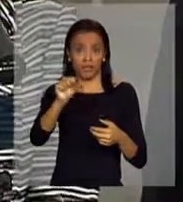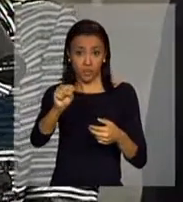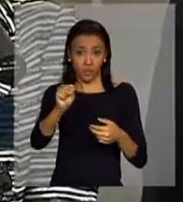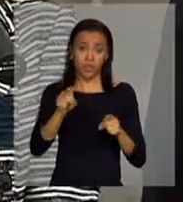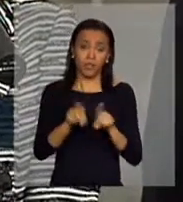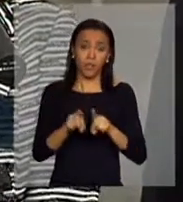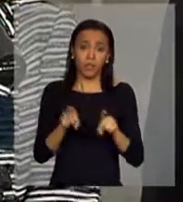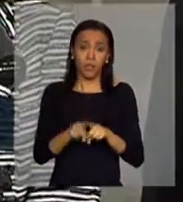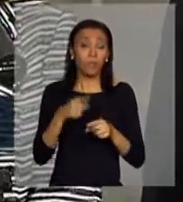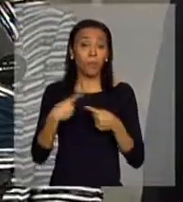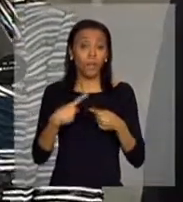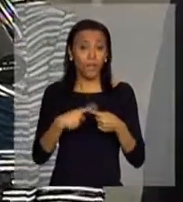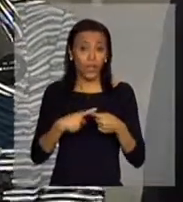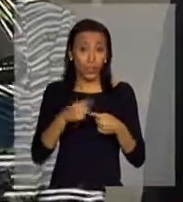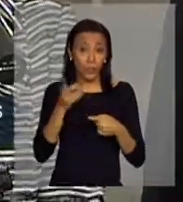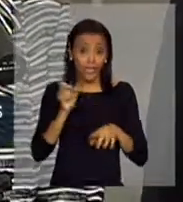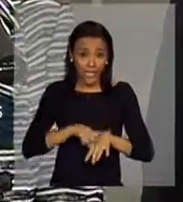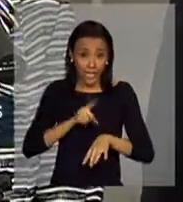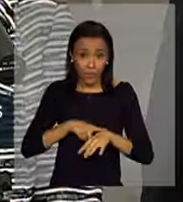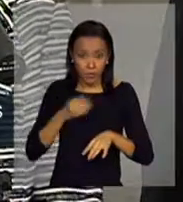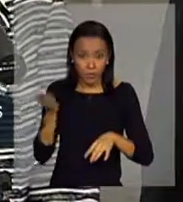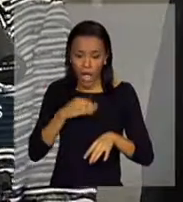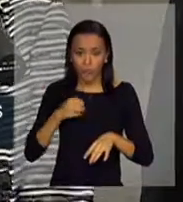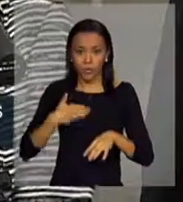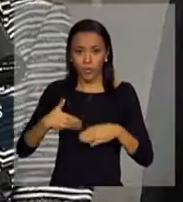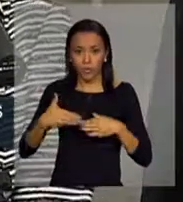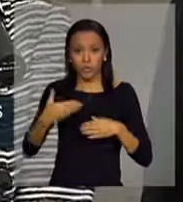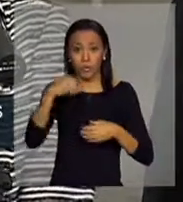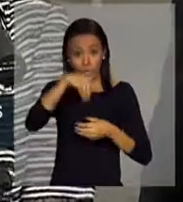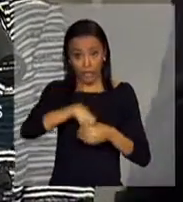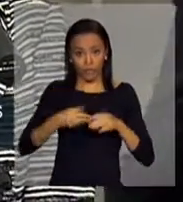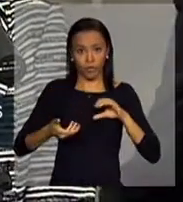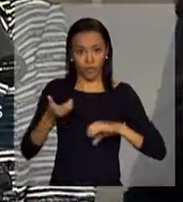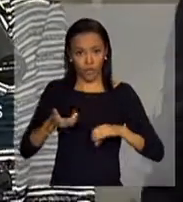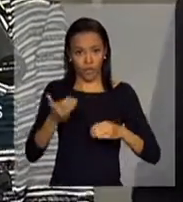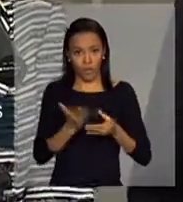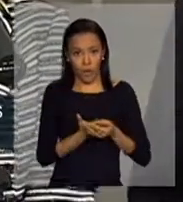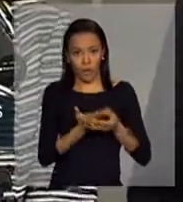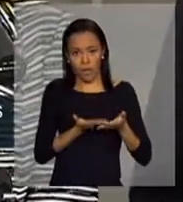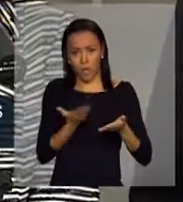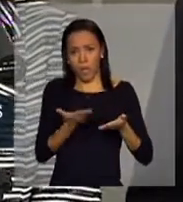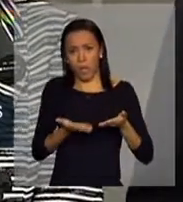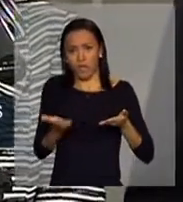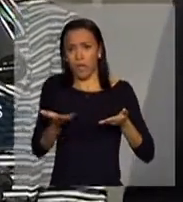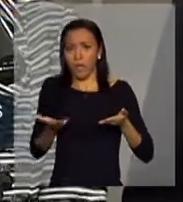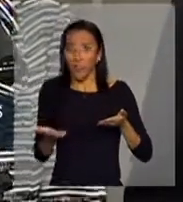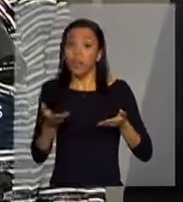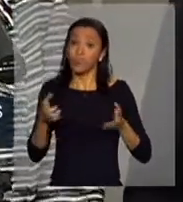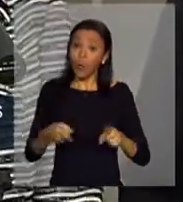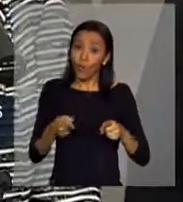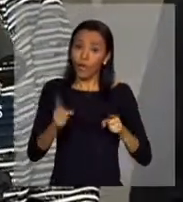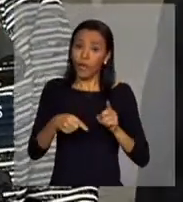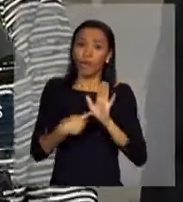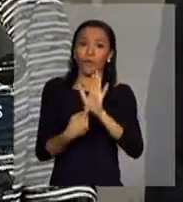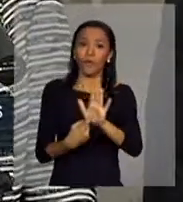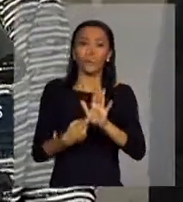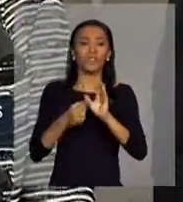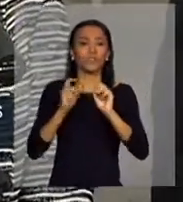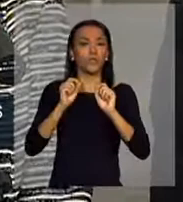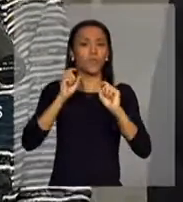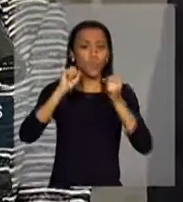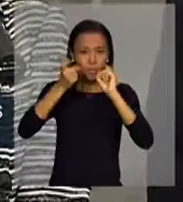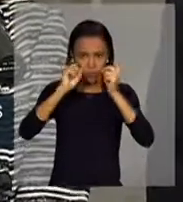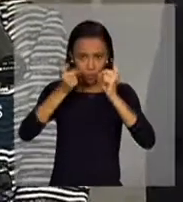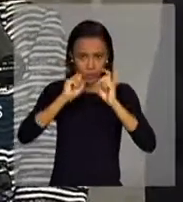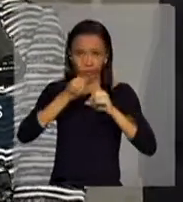porque a tramitação seria mais rápida. Então, o que nós estamos apresentando hoje para a comissão tem reflexo dessa discussão. Por isso, a manutenção